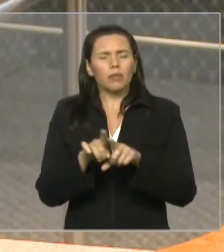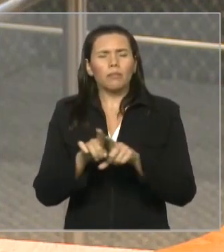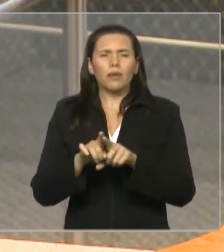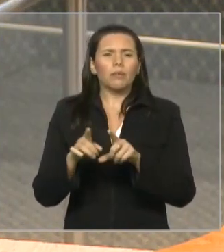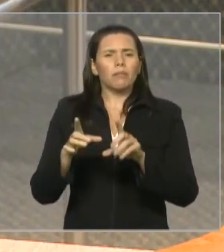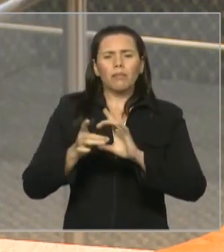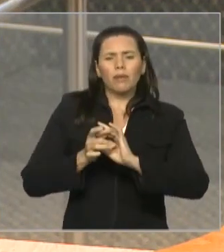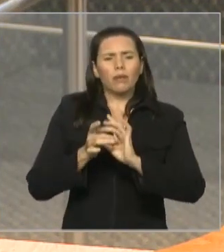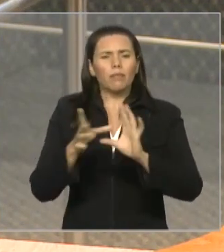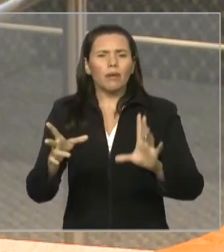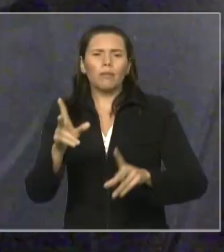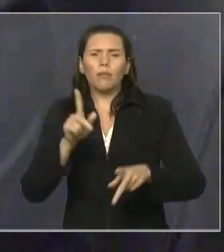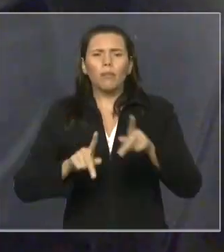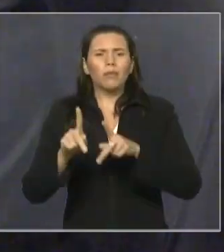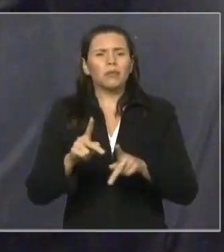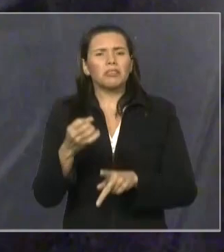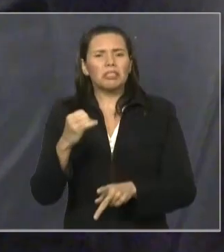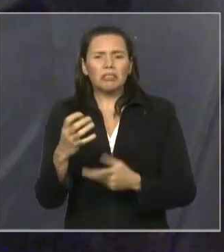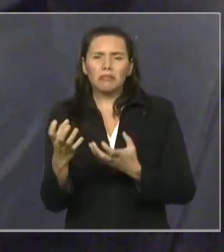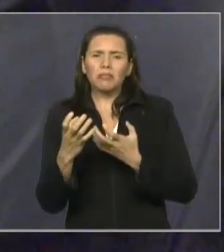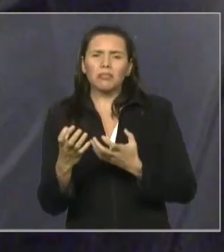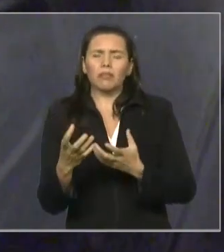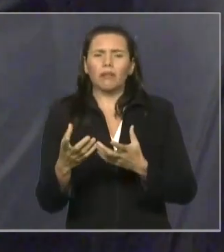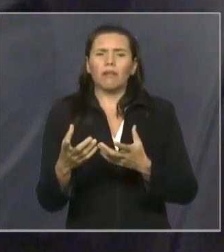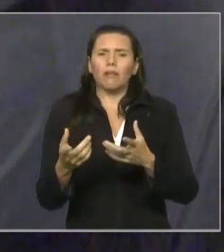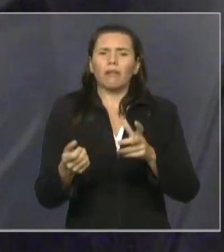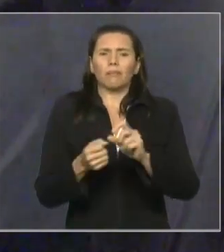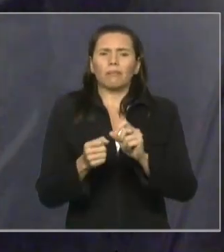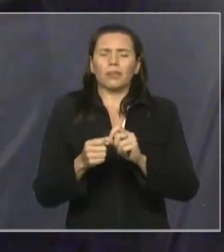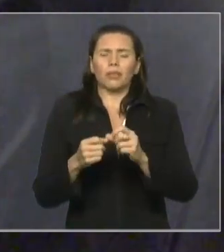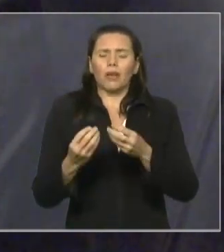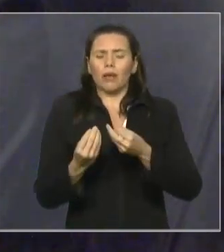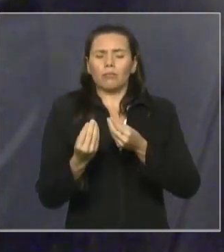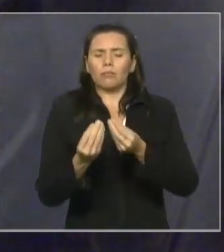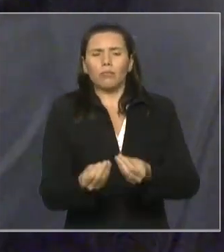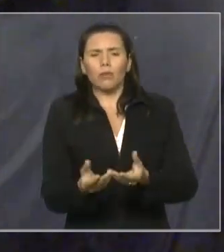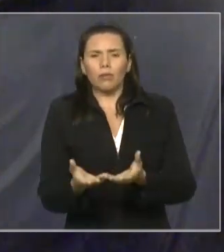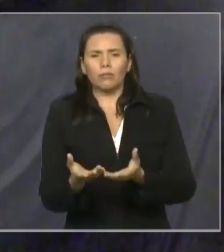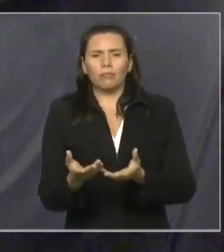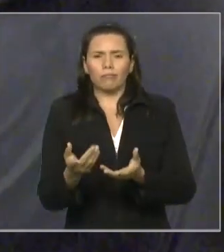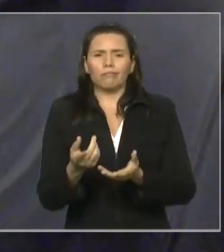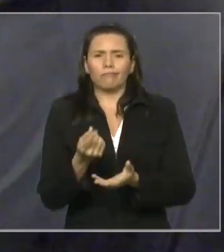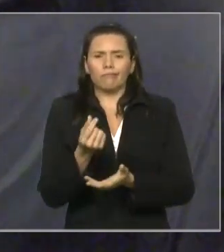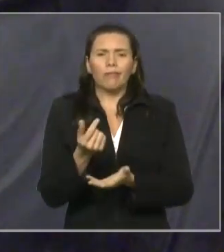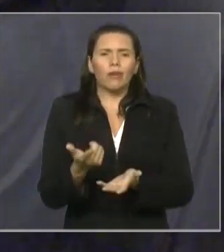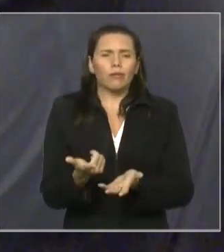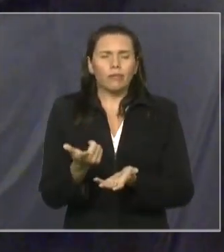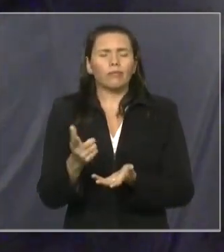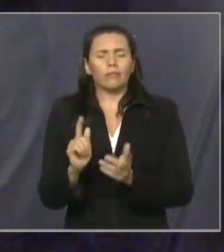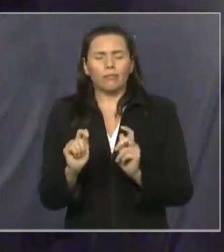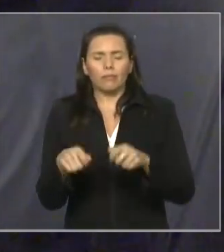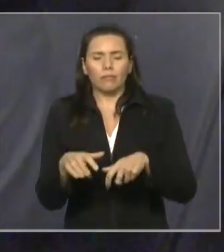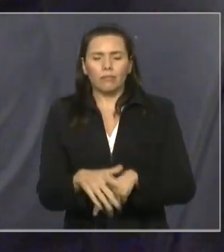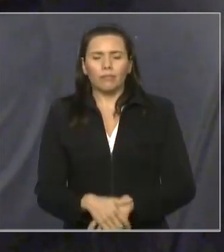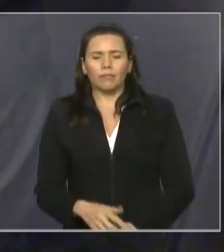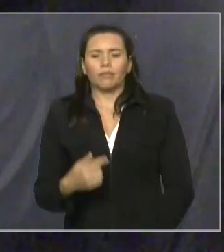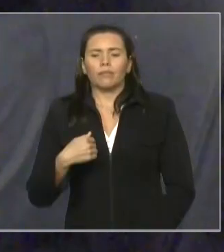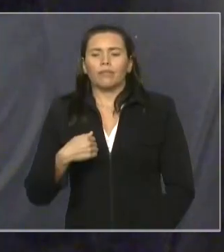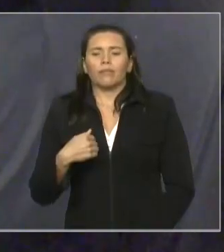Deputado Vinícius Loura. Depois, deputado... Por favor, depois, deputado. Deputado Wendel Lages, meus parabéns pelo